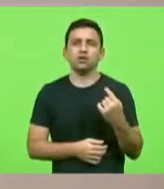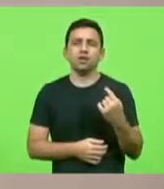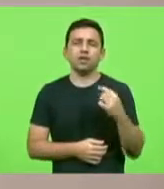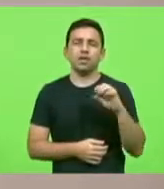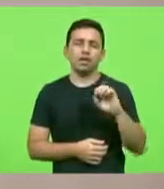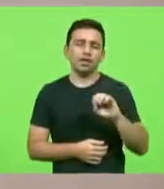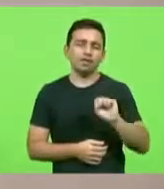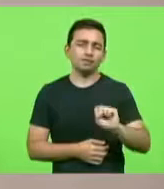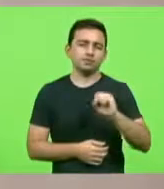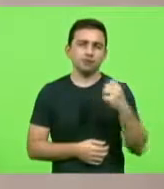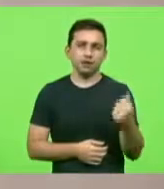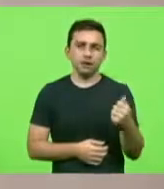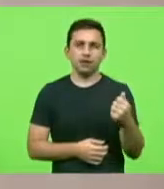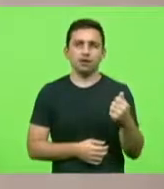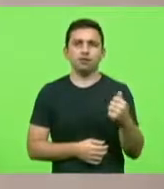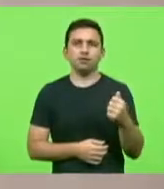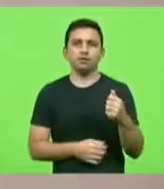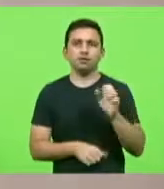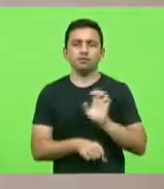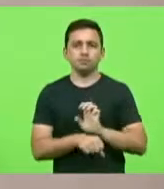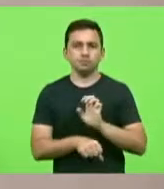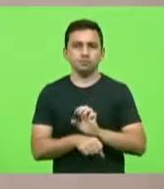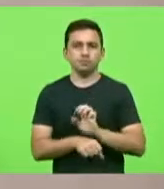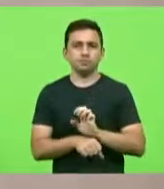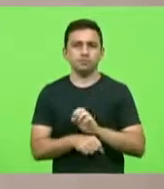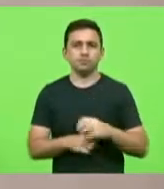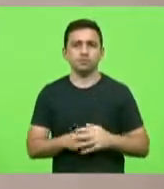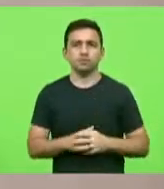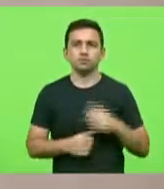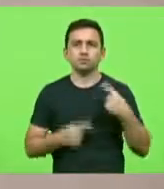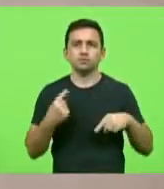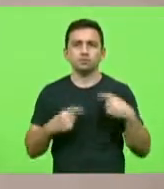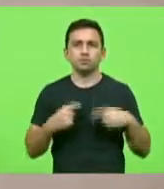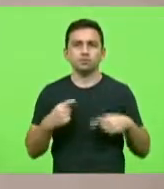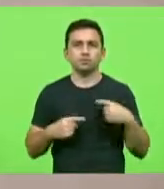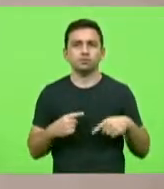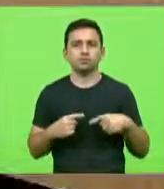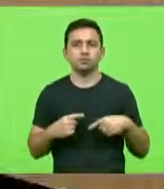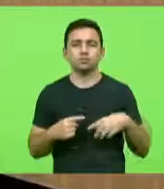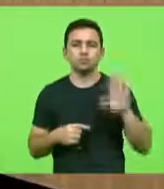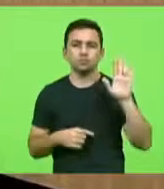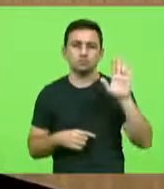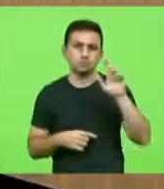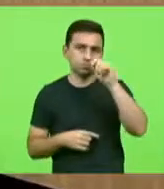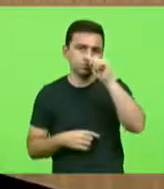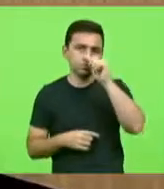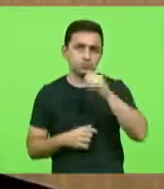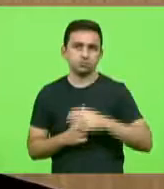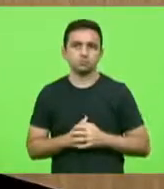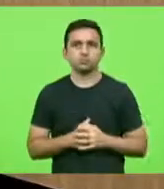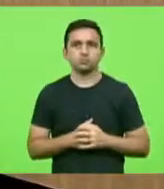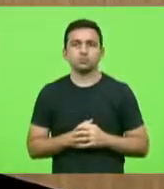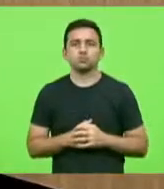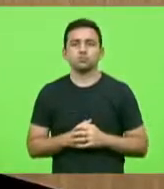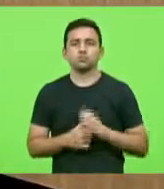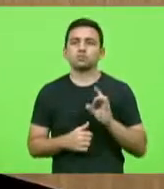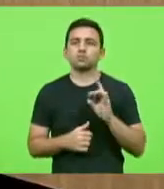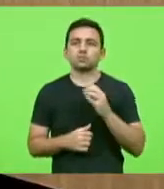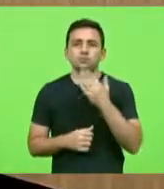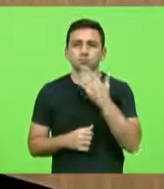em discussão. Não havendo quem queira discutir, para discutir, o autor, deputado João Amin. Não, eu, esse pedido de